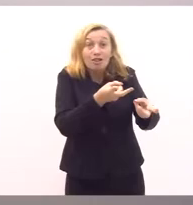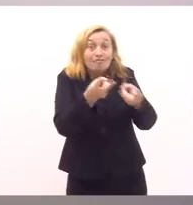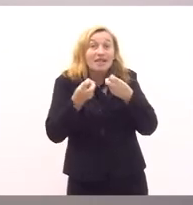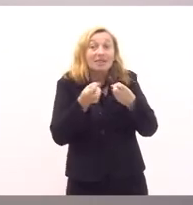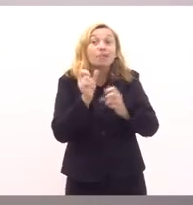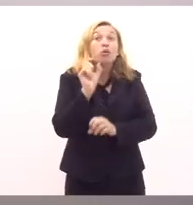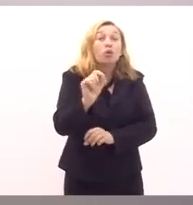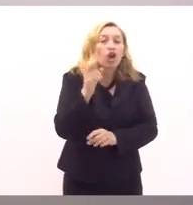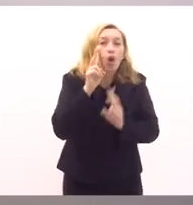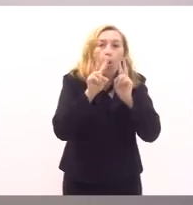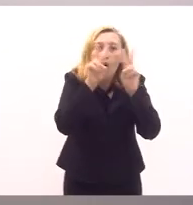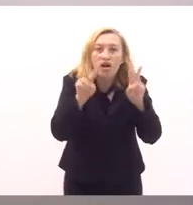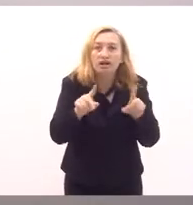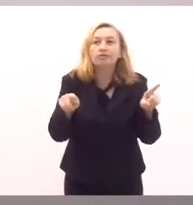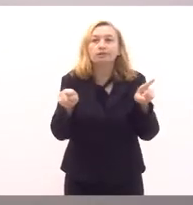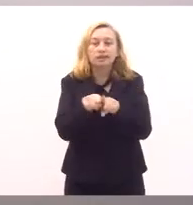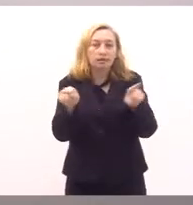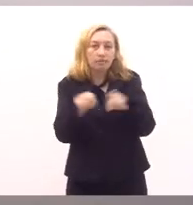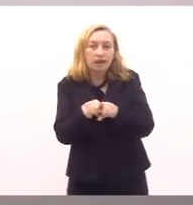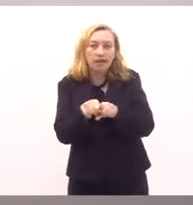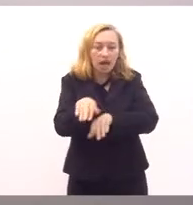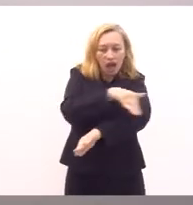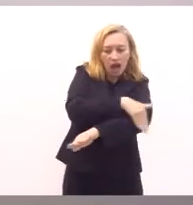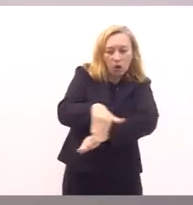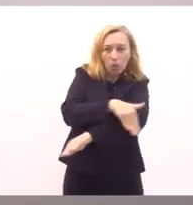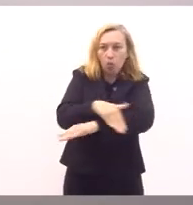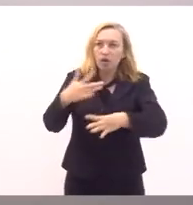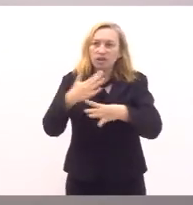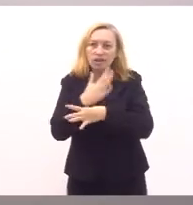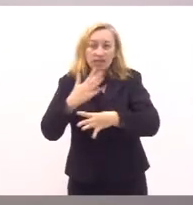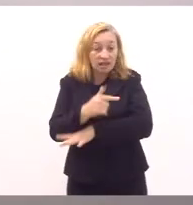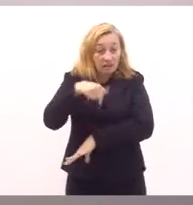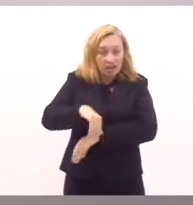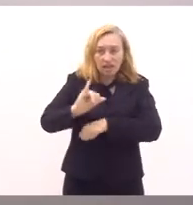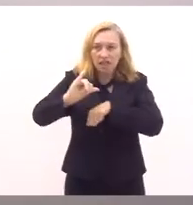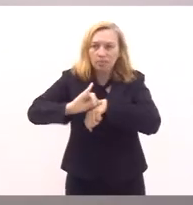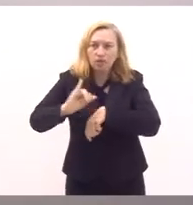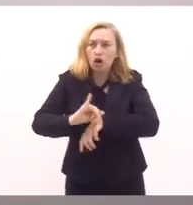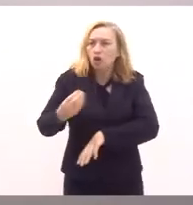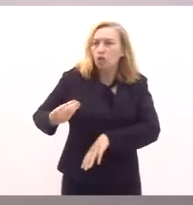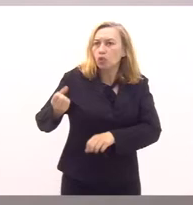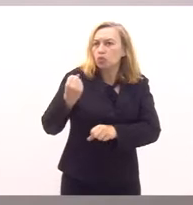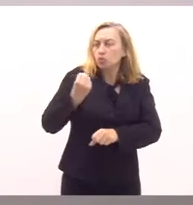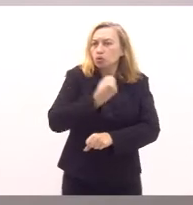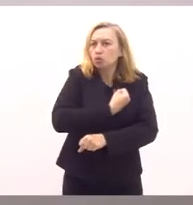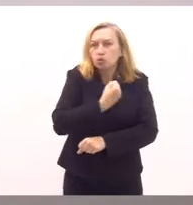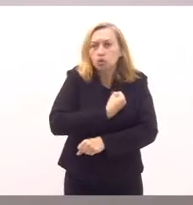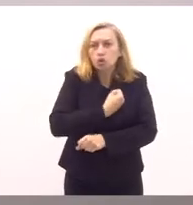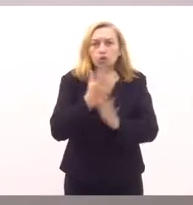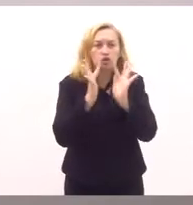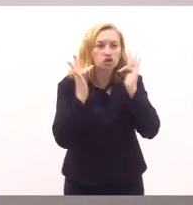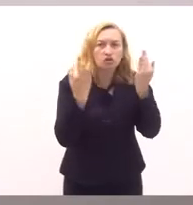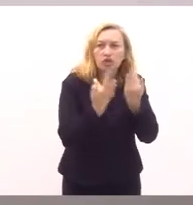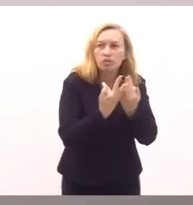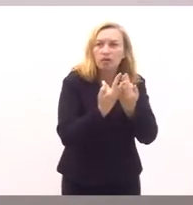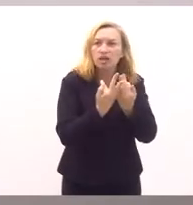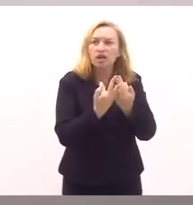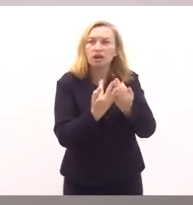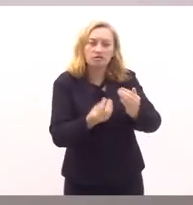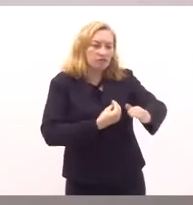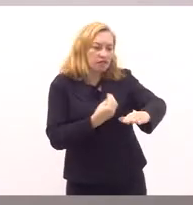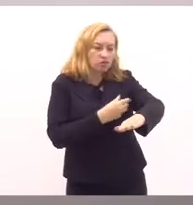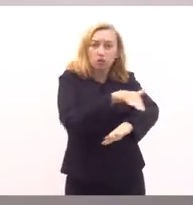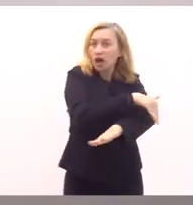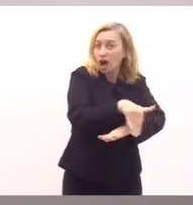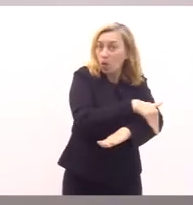percebe, olhando também as ruas da cidade, aqui na capital, o aumento das famílias ocupando o espaço da